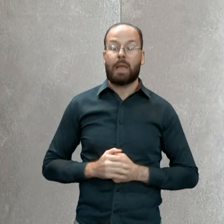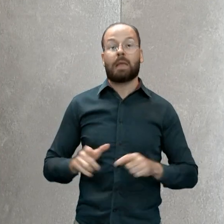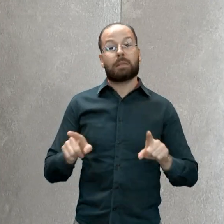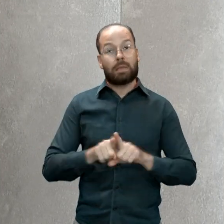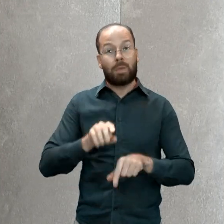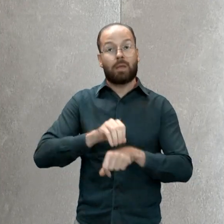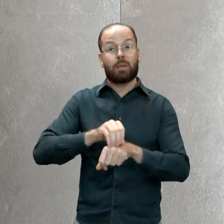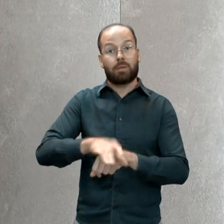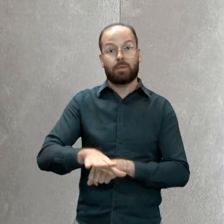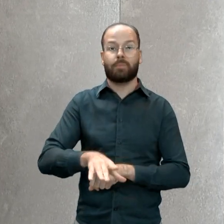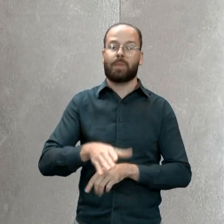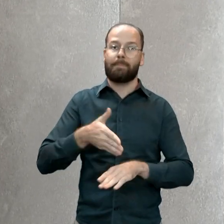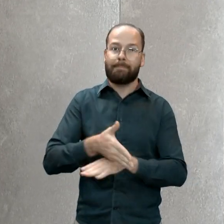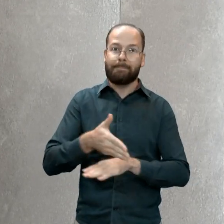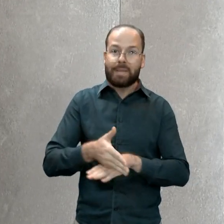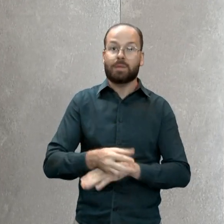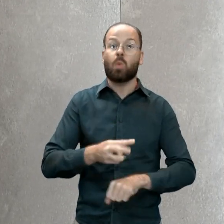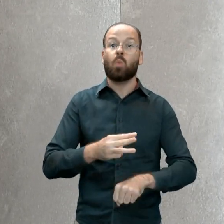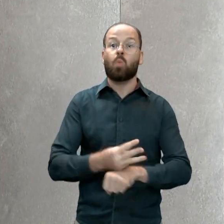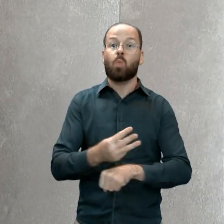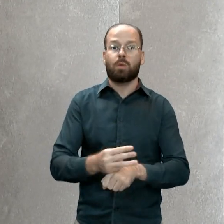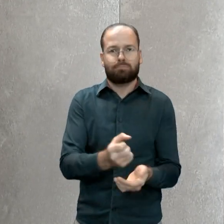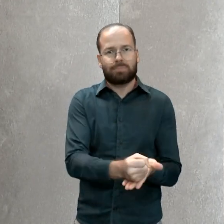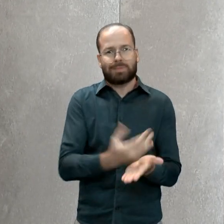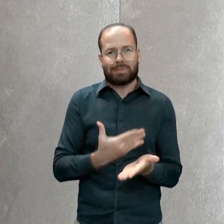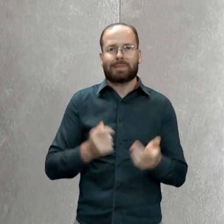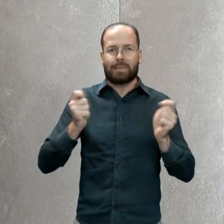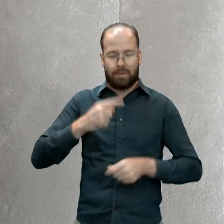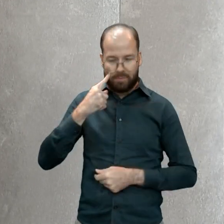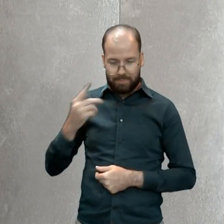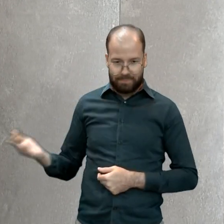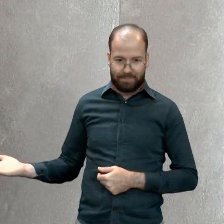gente sempre por meio do nosso WhatsApp. O número é o